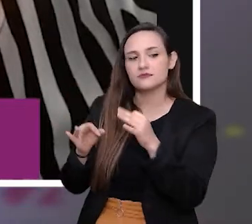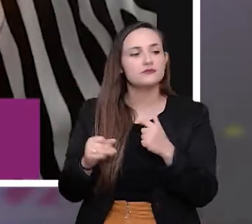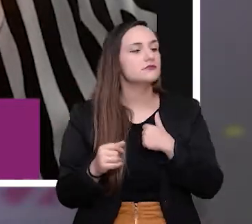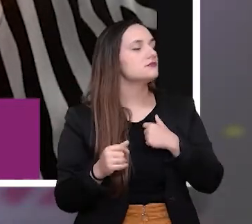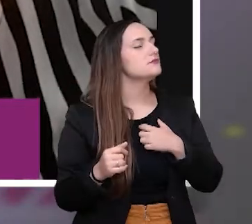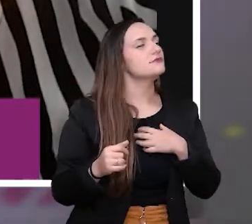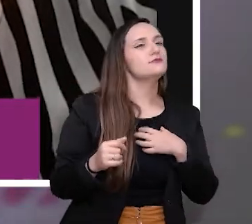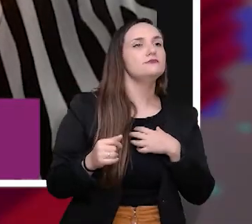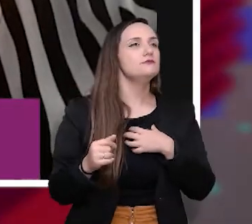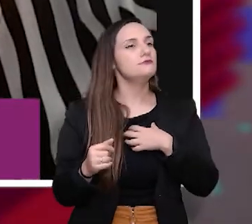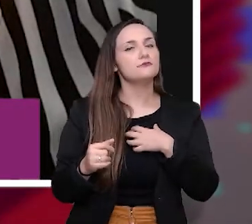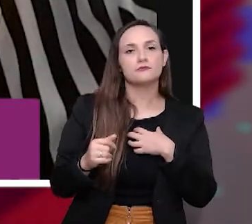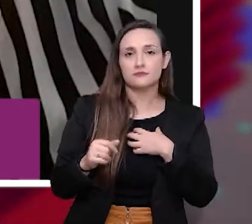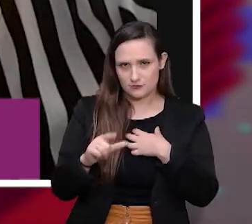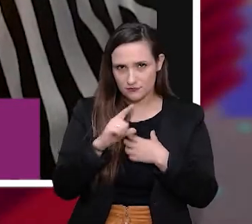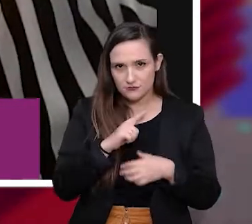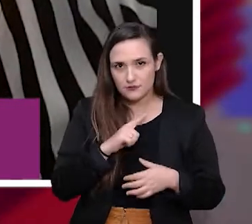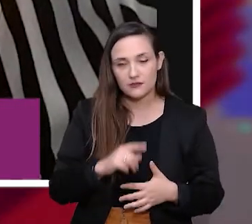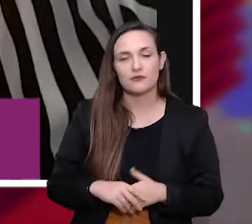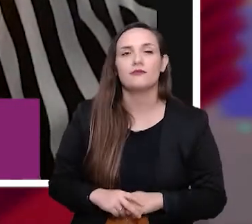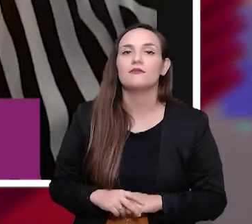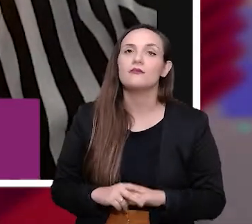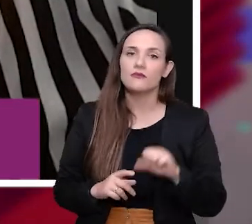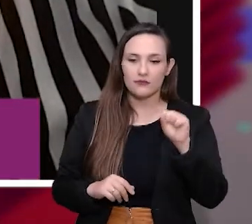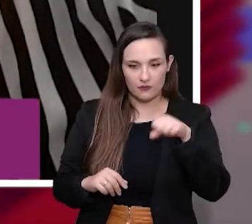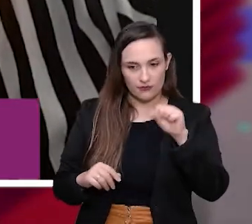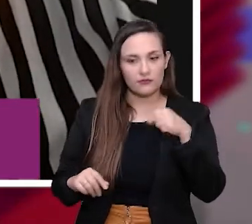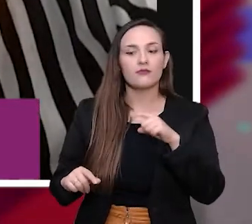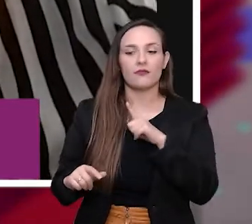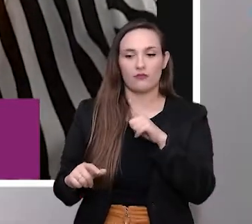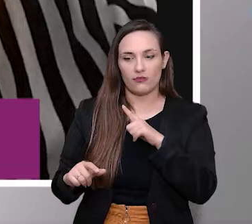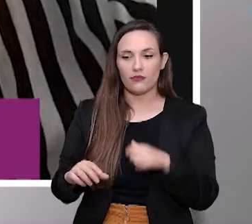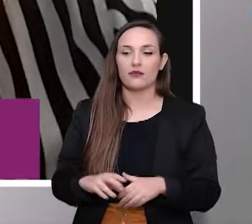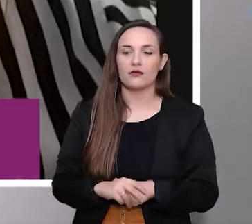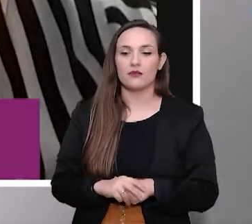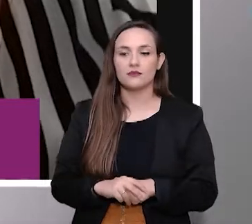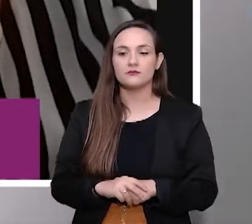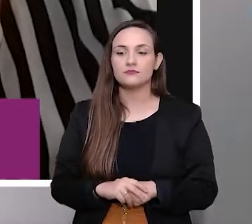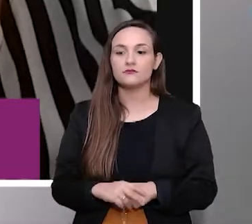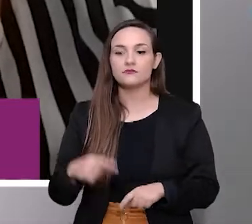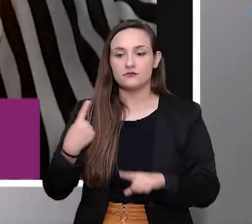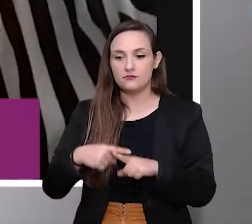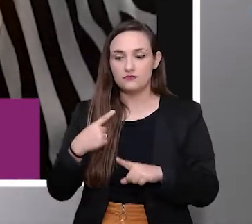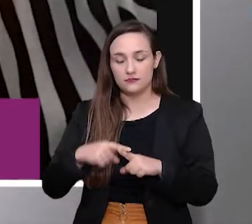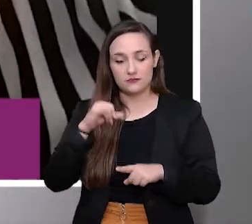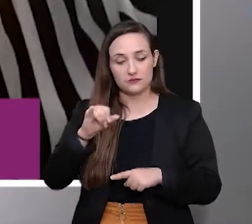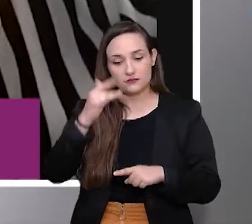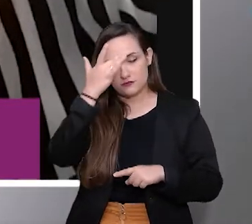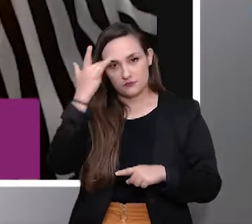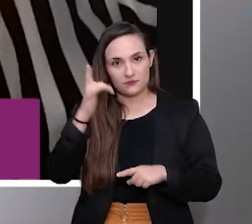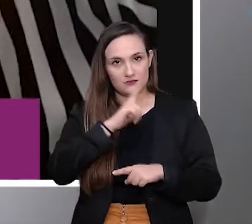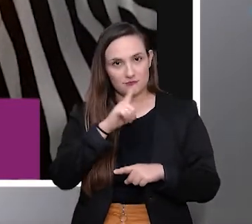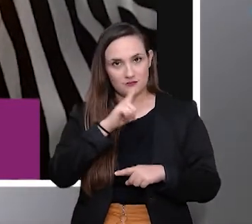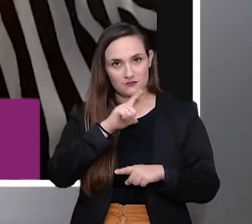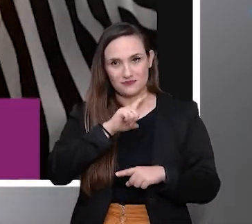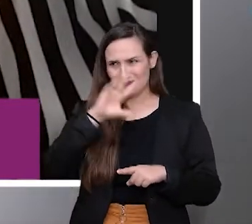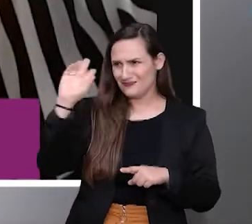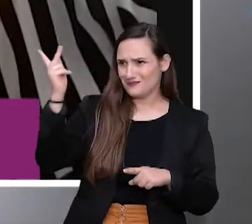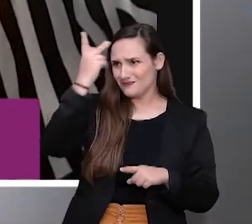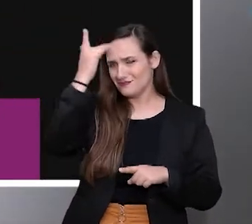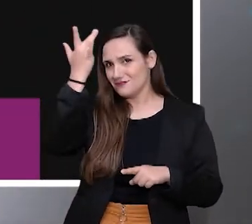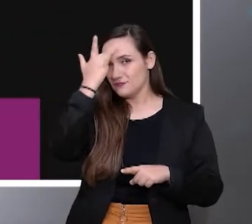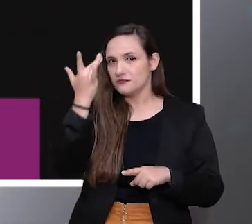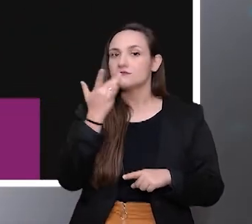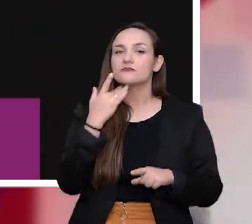aprovação. Isso acontece também? Acontece bastante, porque a pessoa que tem esse transtorno, né, quando passa do limite do